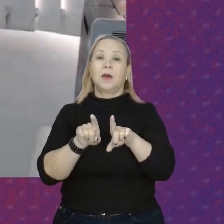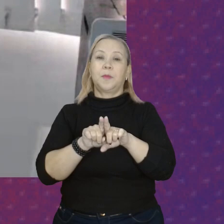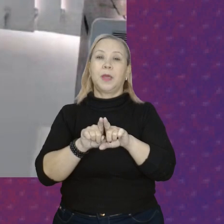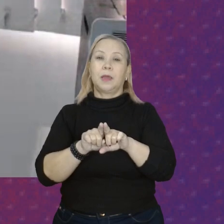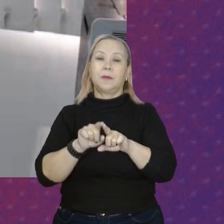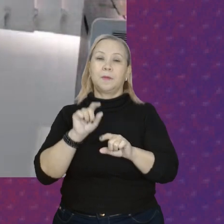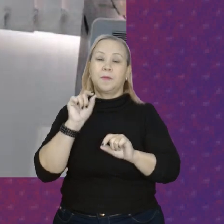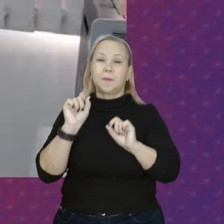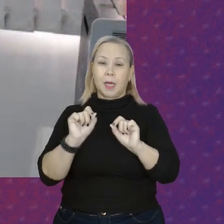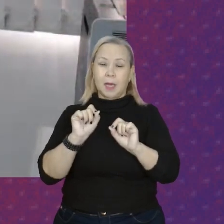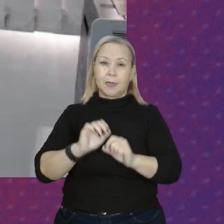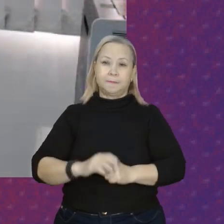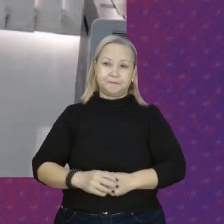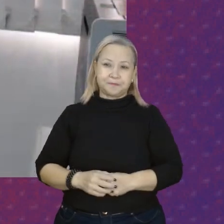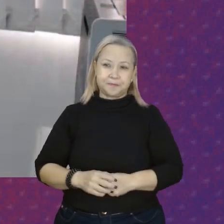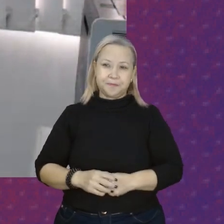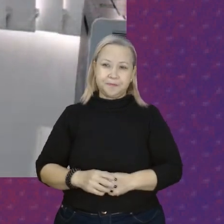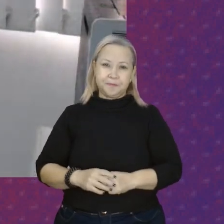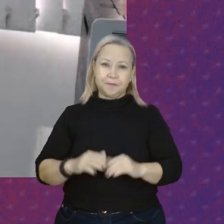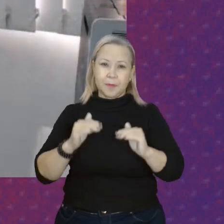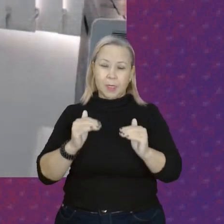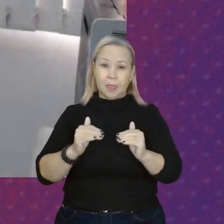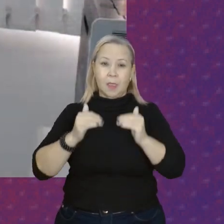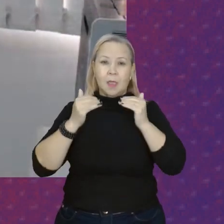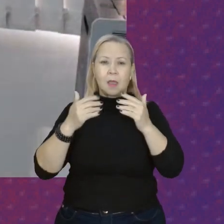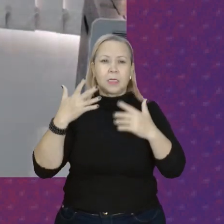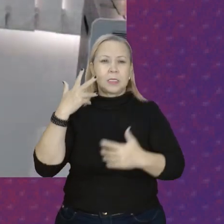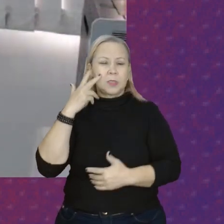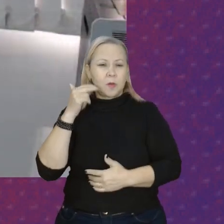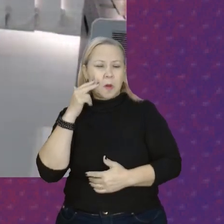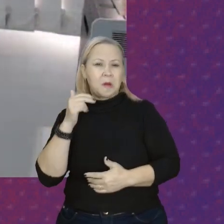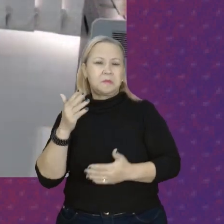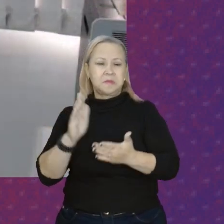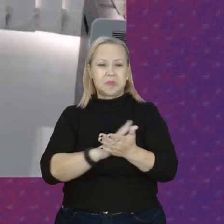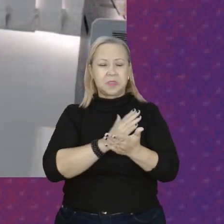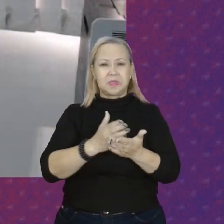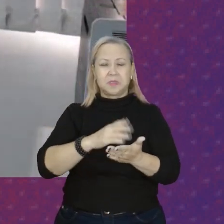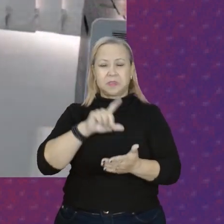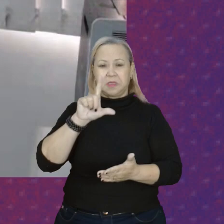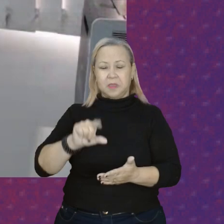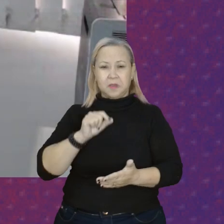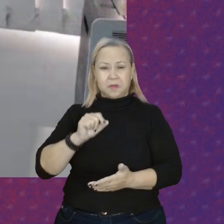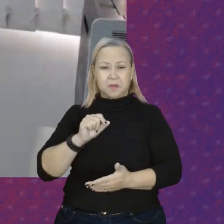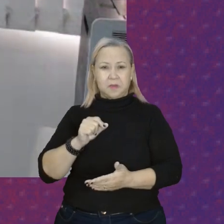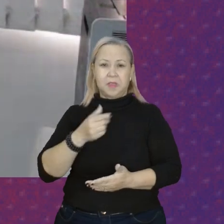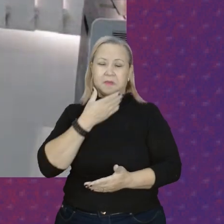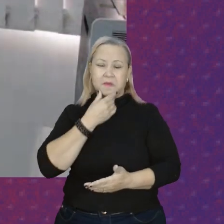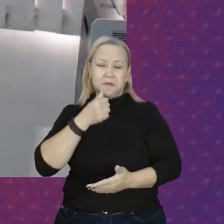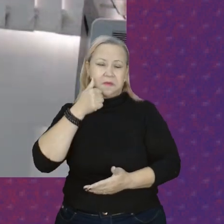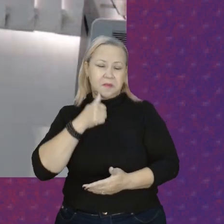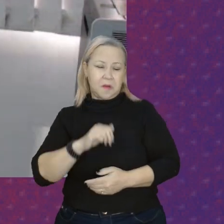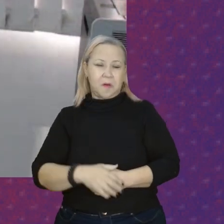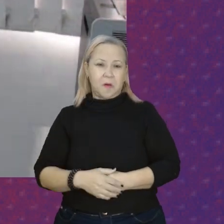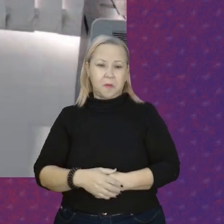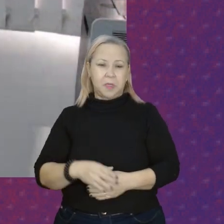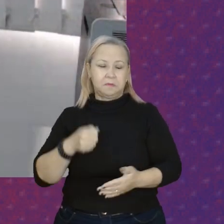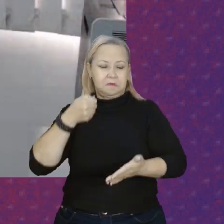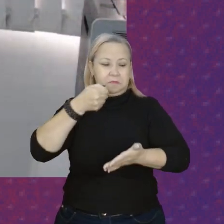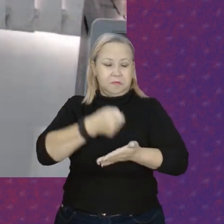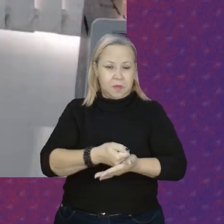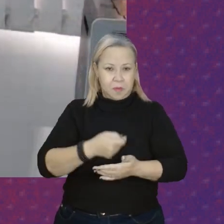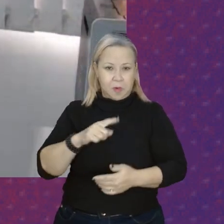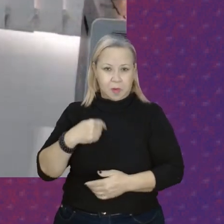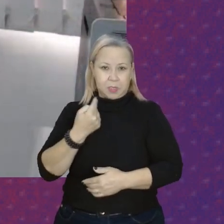para a cultura heteronormativa, sexista, secularmente imposta. Nós vamos ter